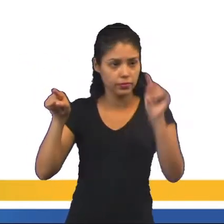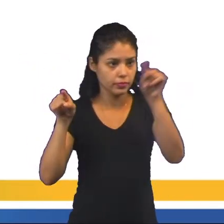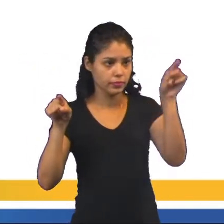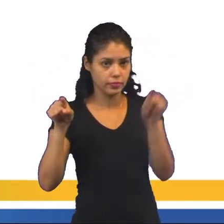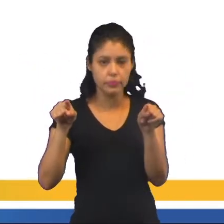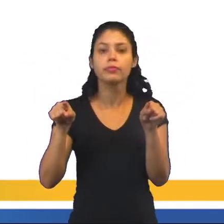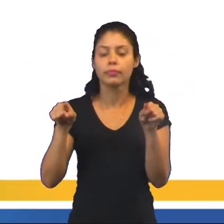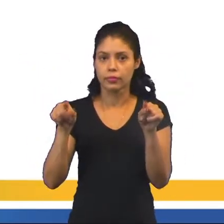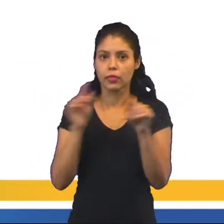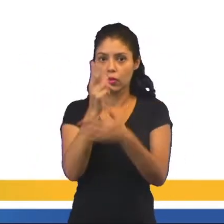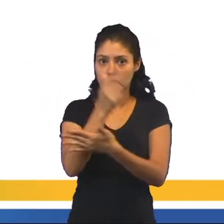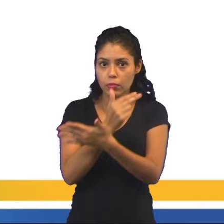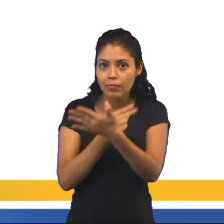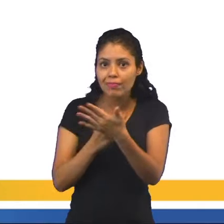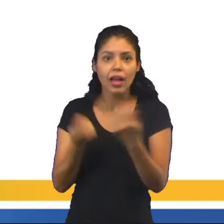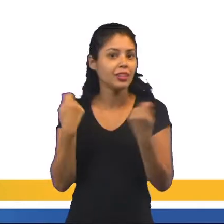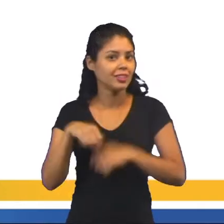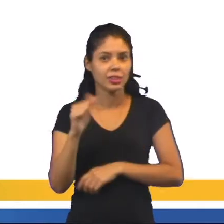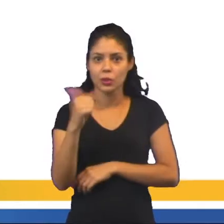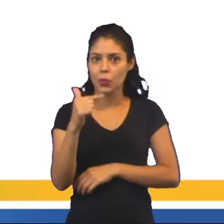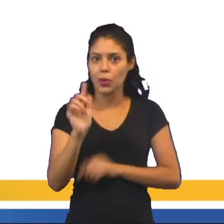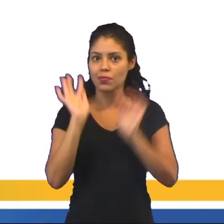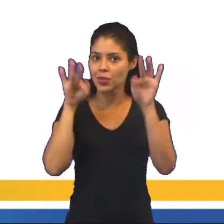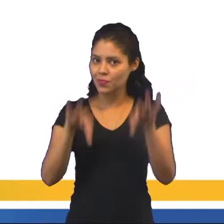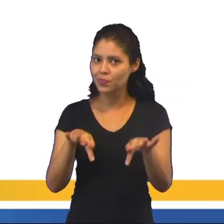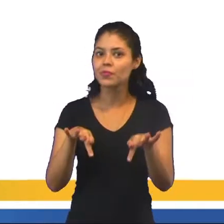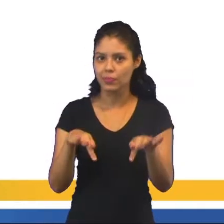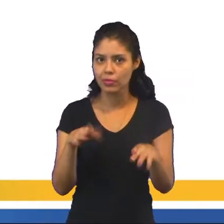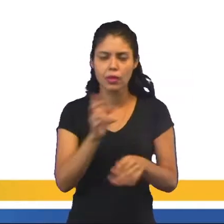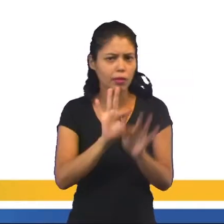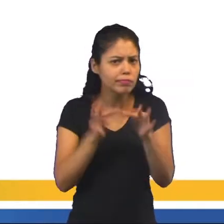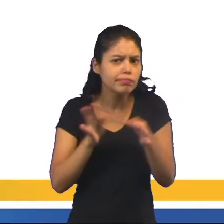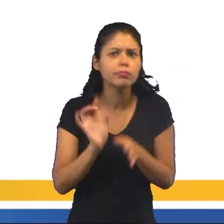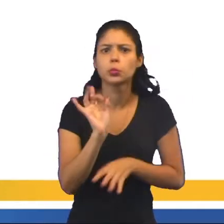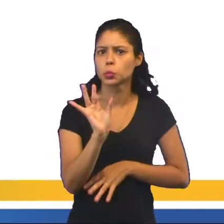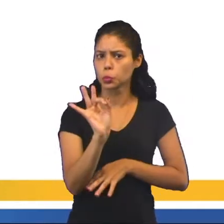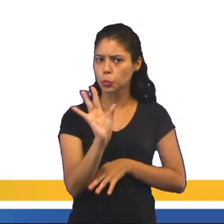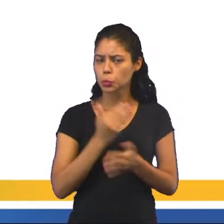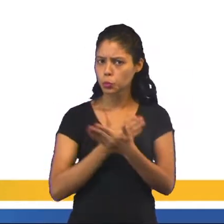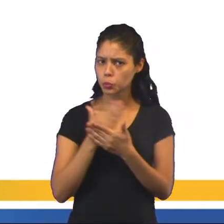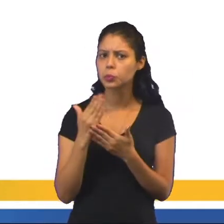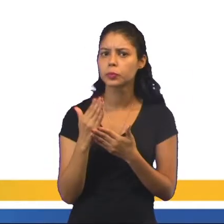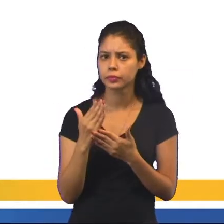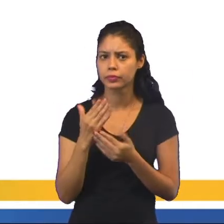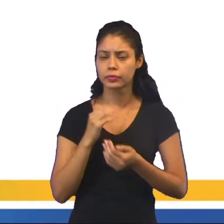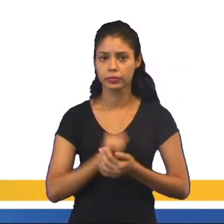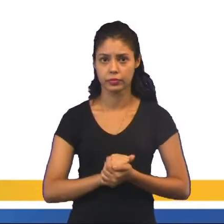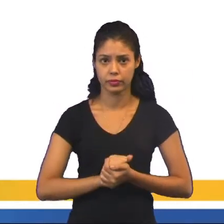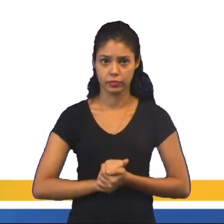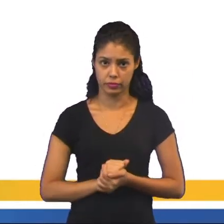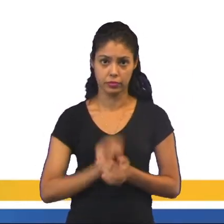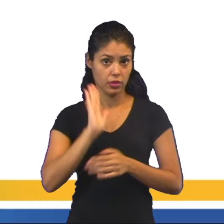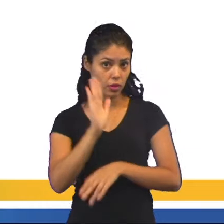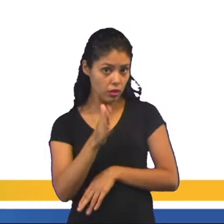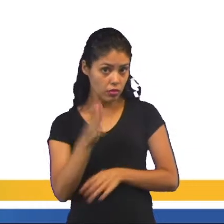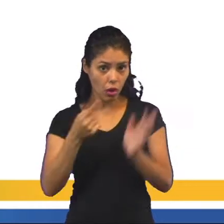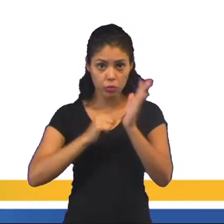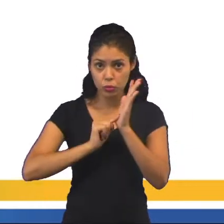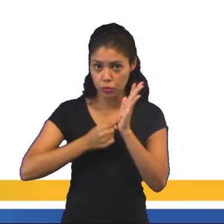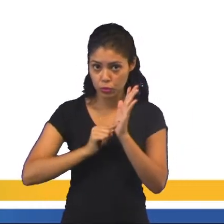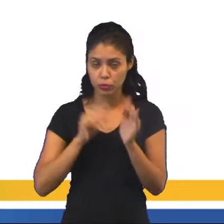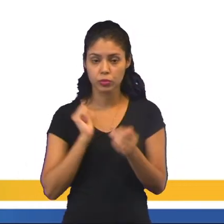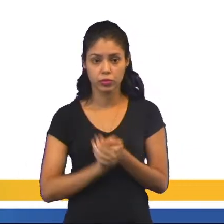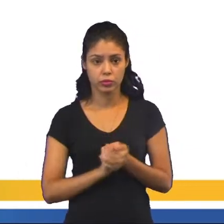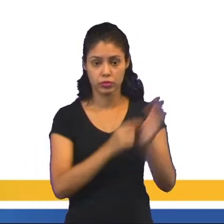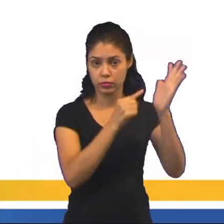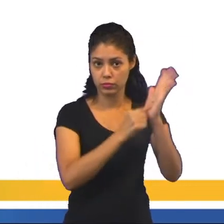vendo ali no desenho, então ela não tem fim. Ela simplesmente tem o seu início, tá? Já os pontos